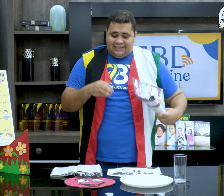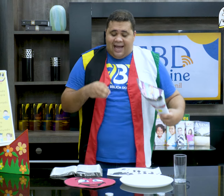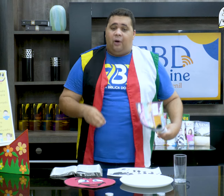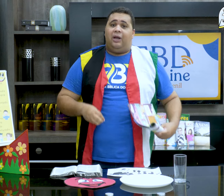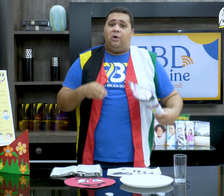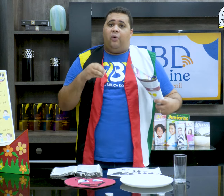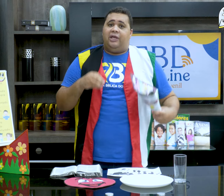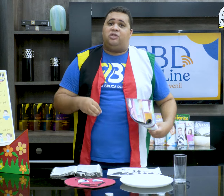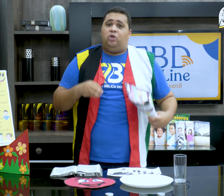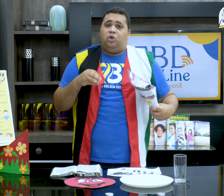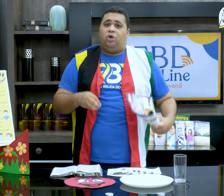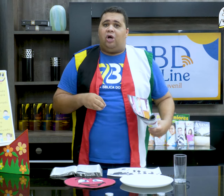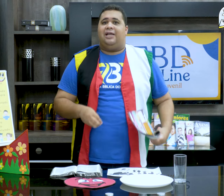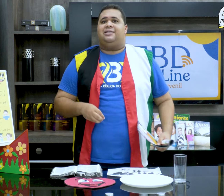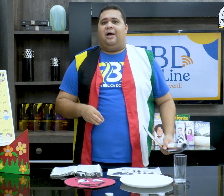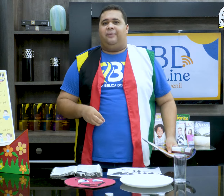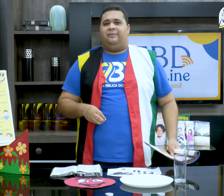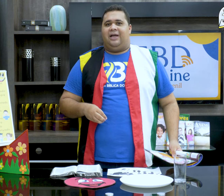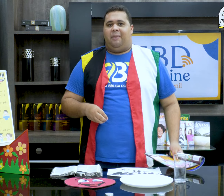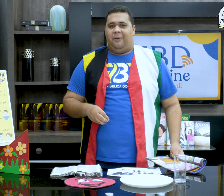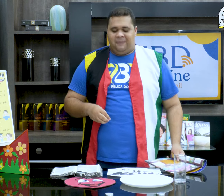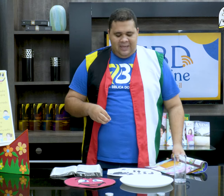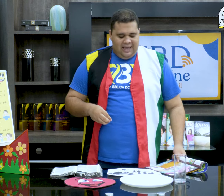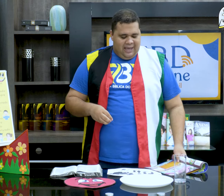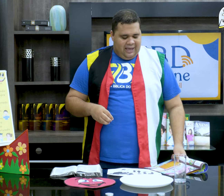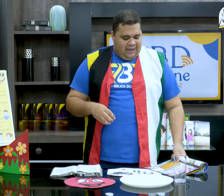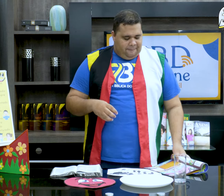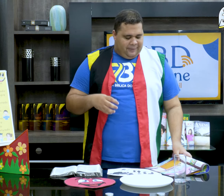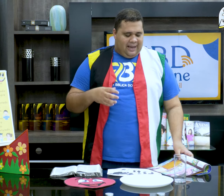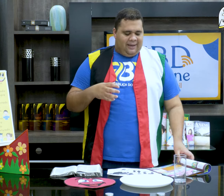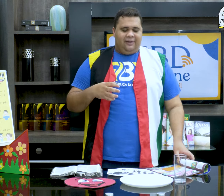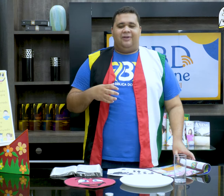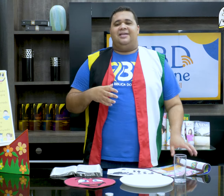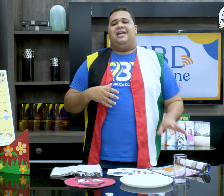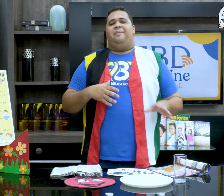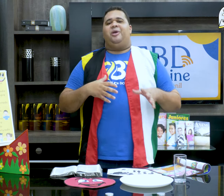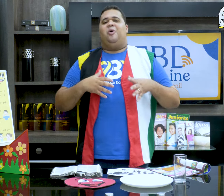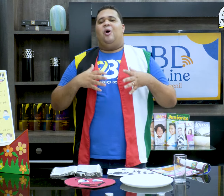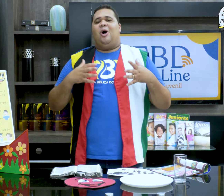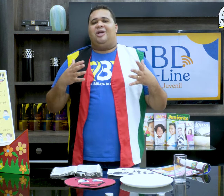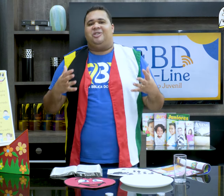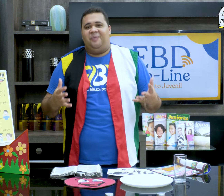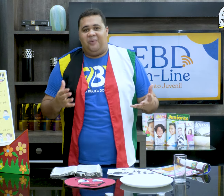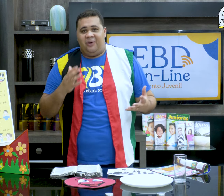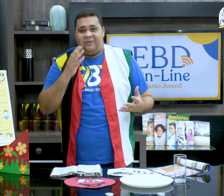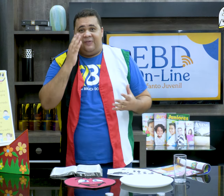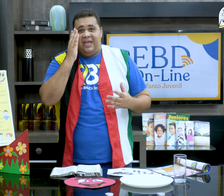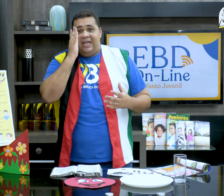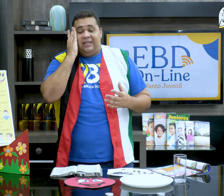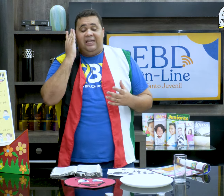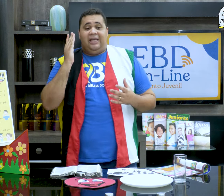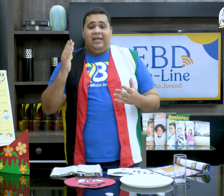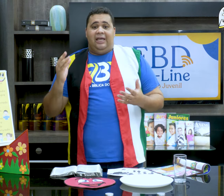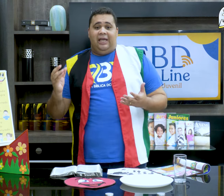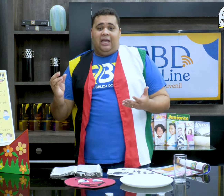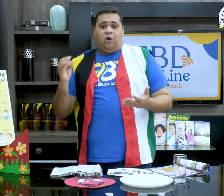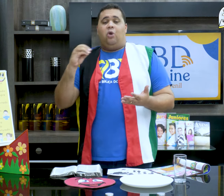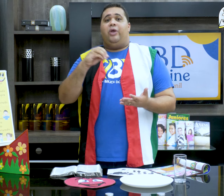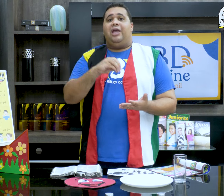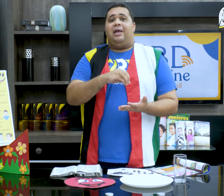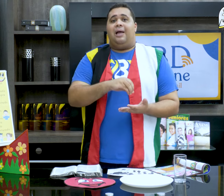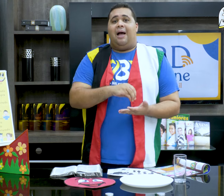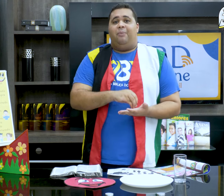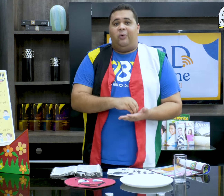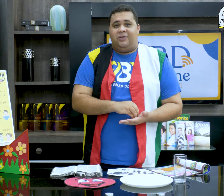sair dessa aula com isso no coração tá bom e para vocês sabem que eu gosto muito de